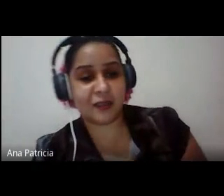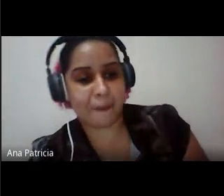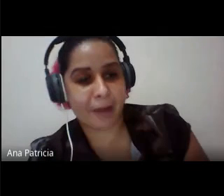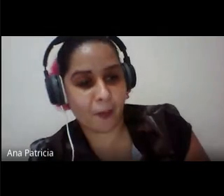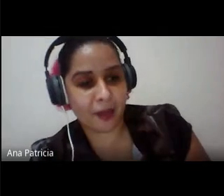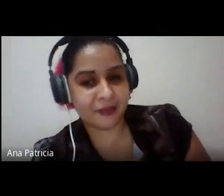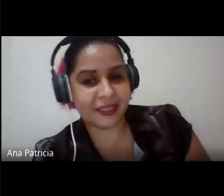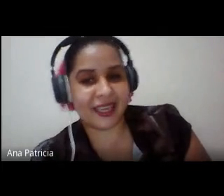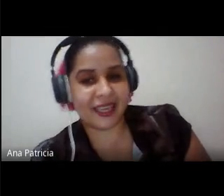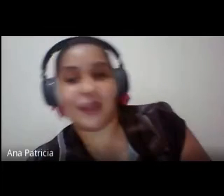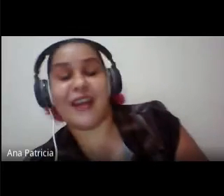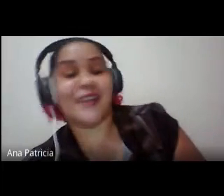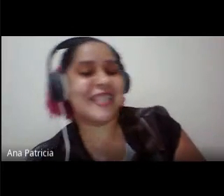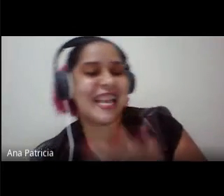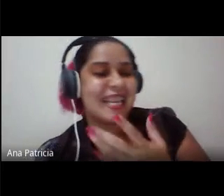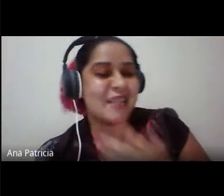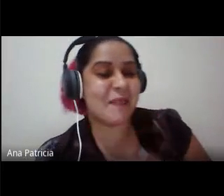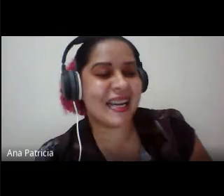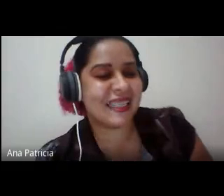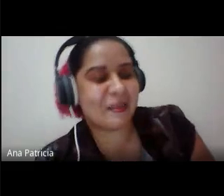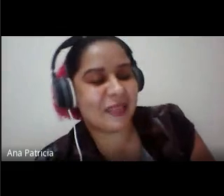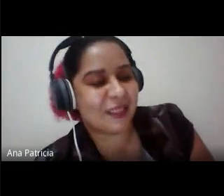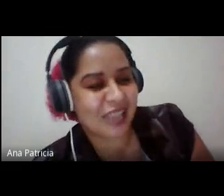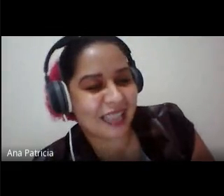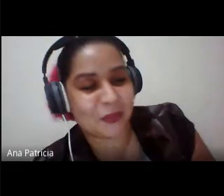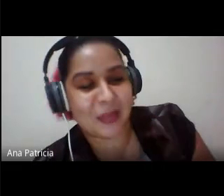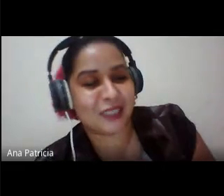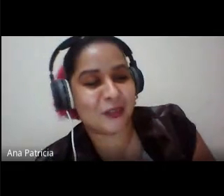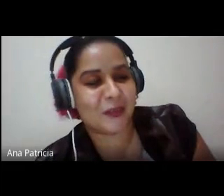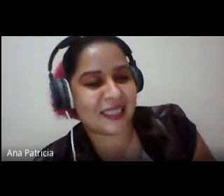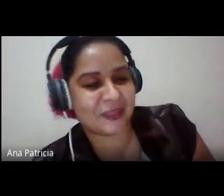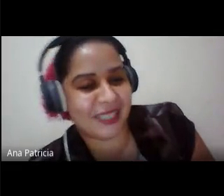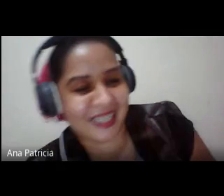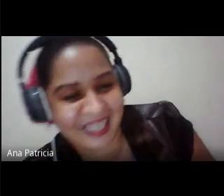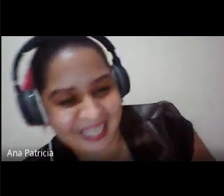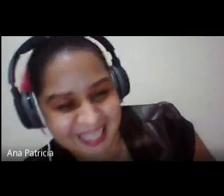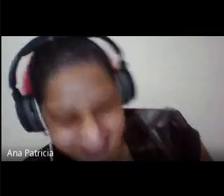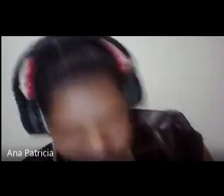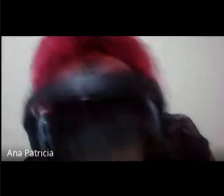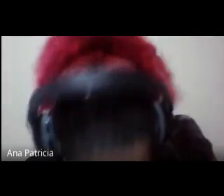Orientação da palma. Que eu tô adorando vocês rindo, mangando de mim no chat. Tô baixando o máximo.